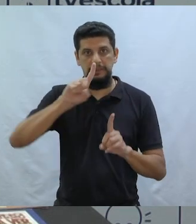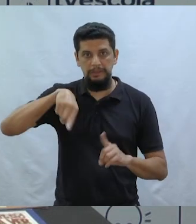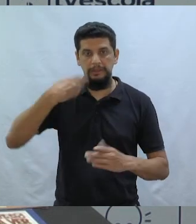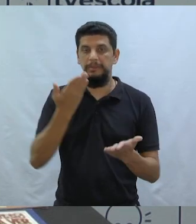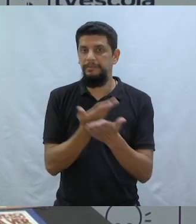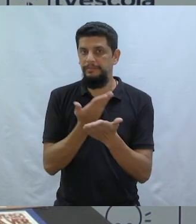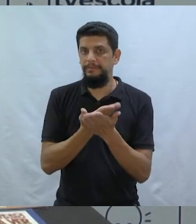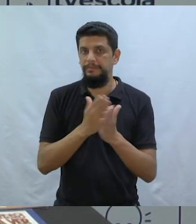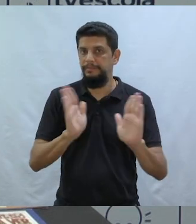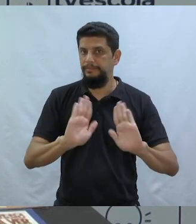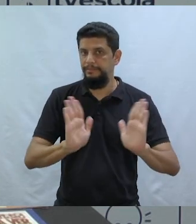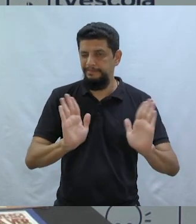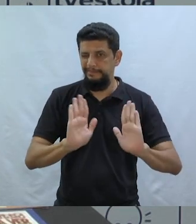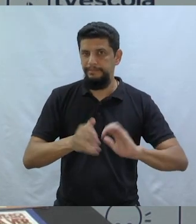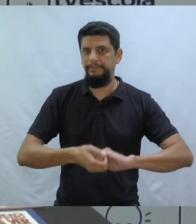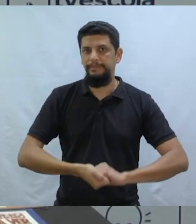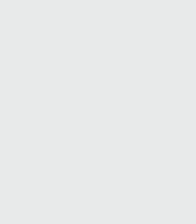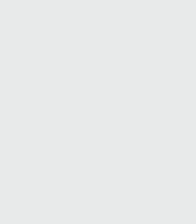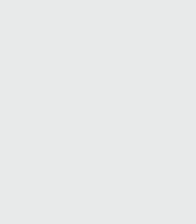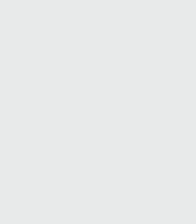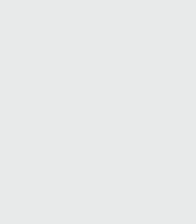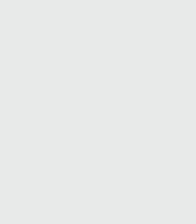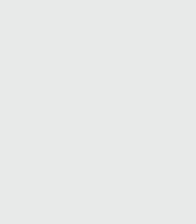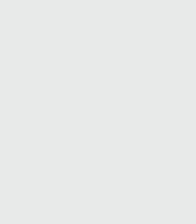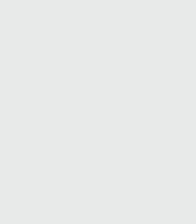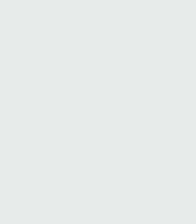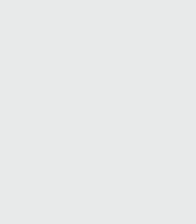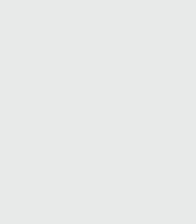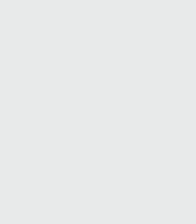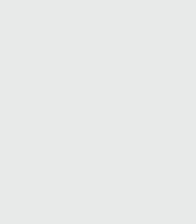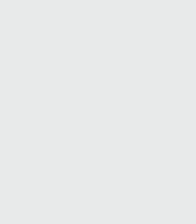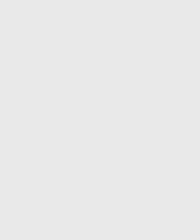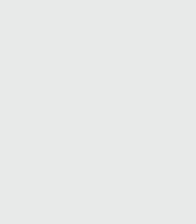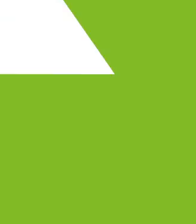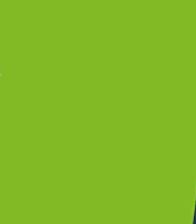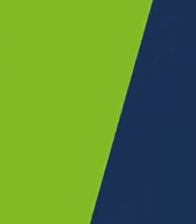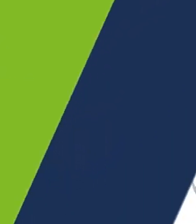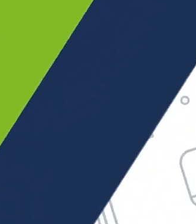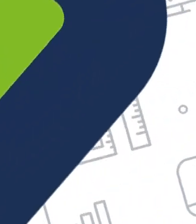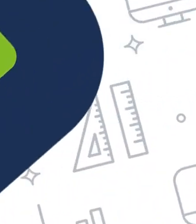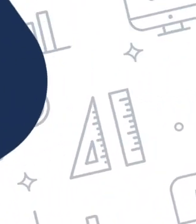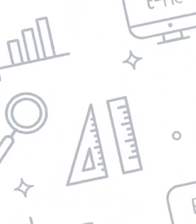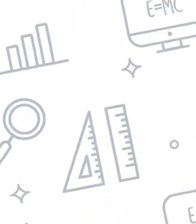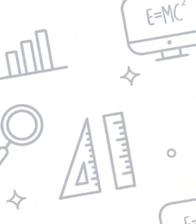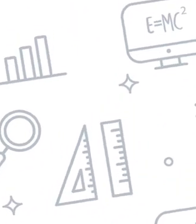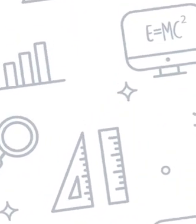na nossa próxima aula até lá h